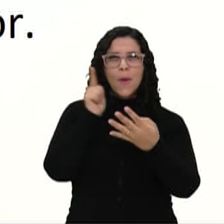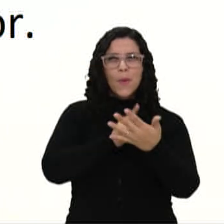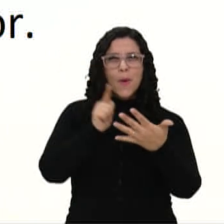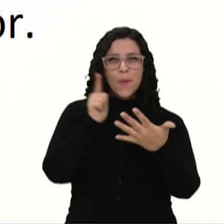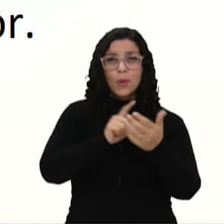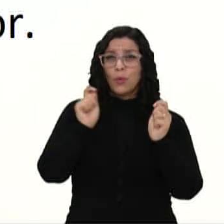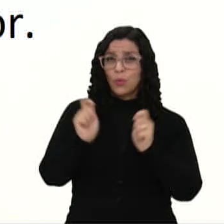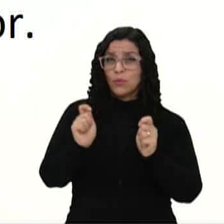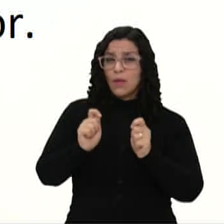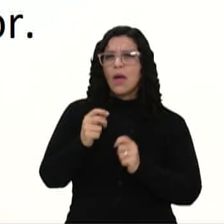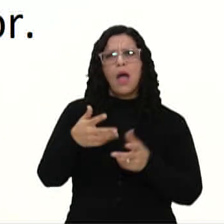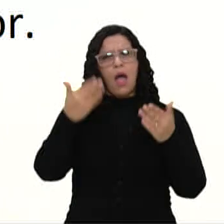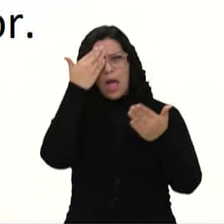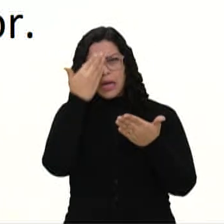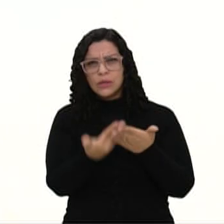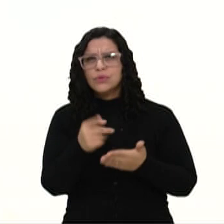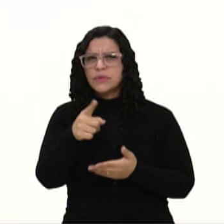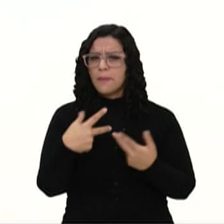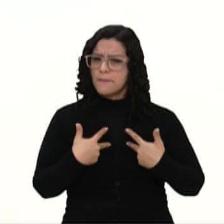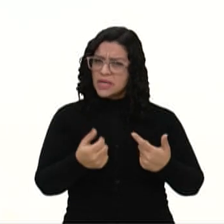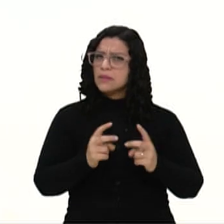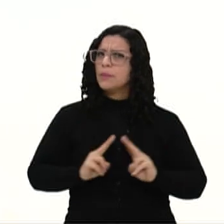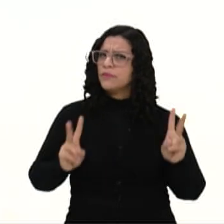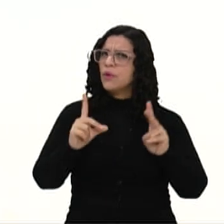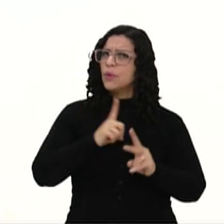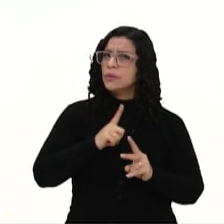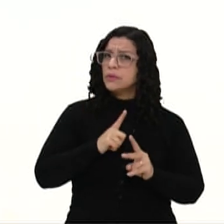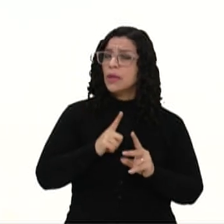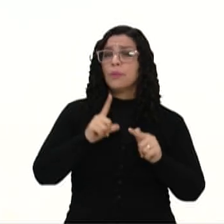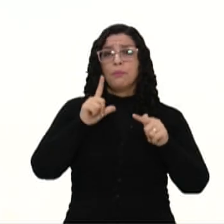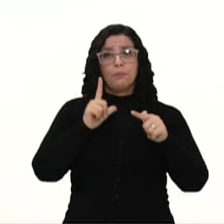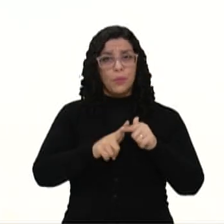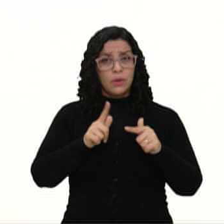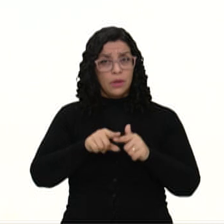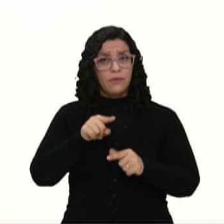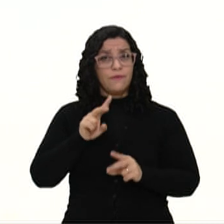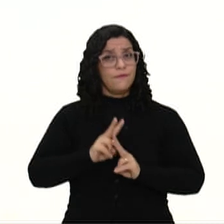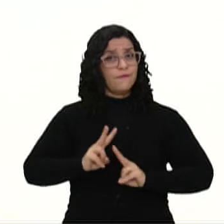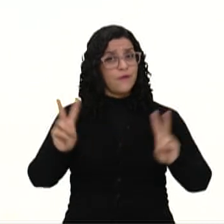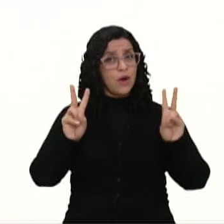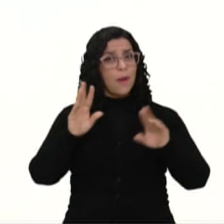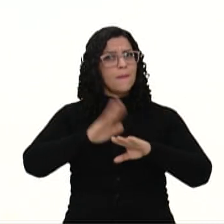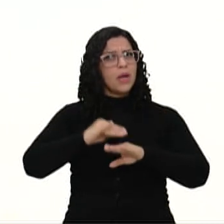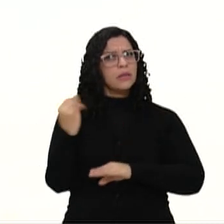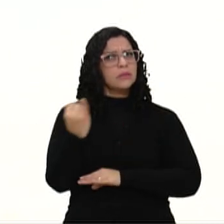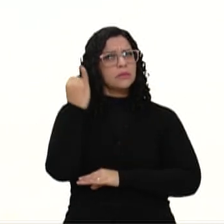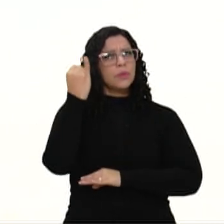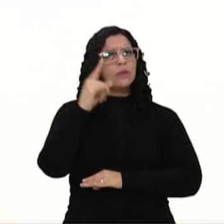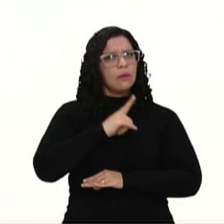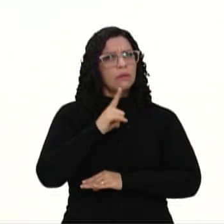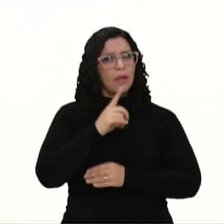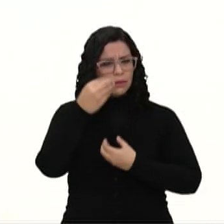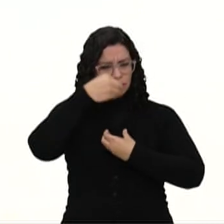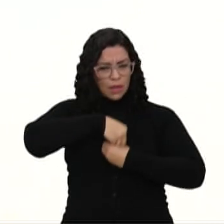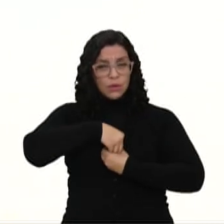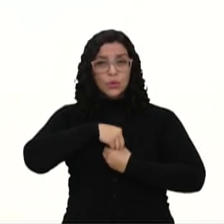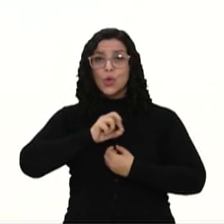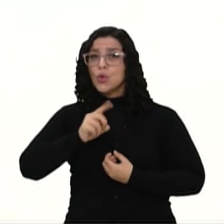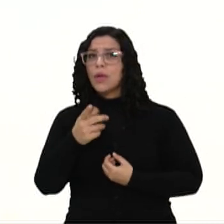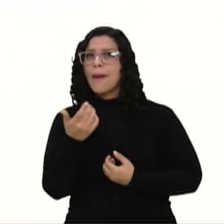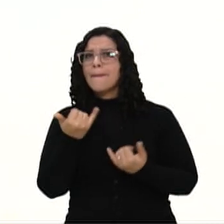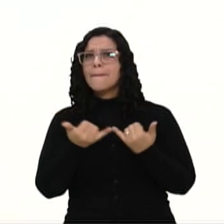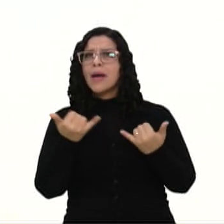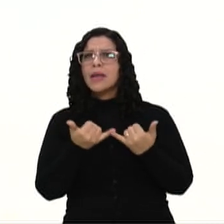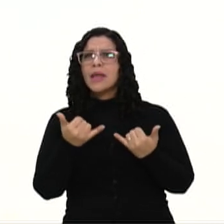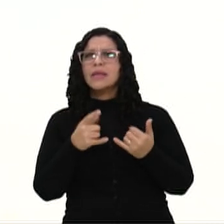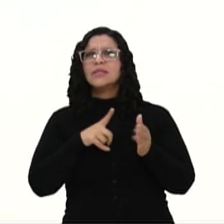ti. Reconhece o teu valor. Afinal, há valores muito mais importantes do que os que aparecem